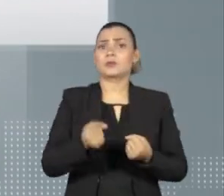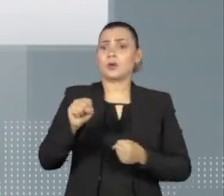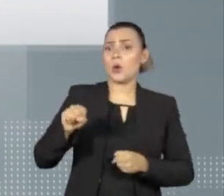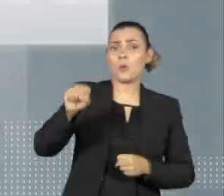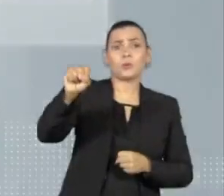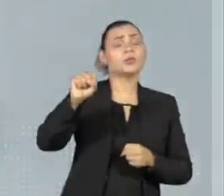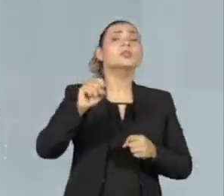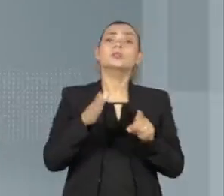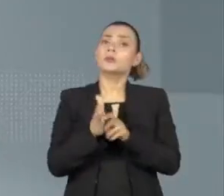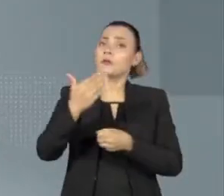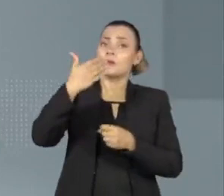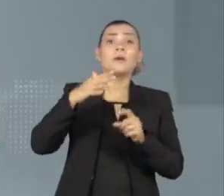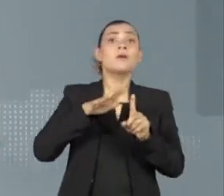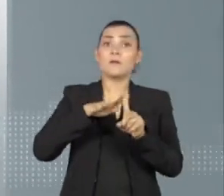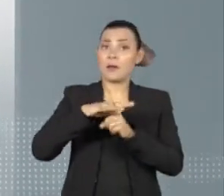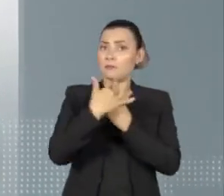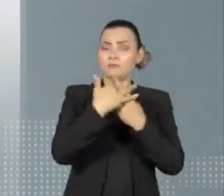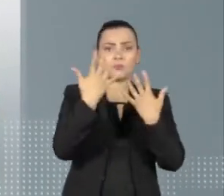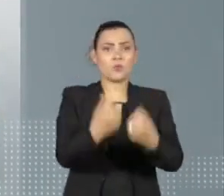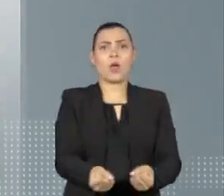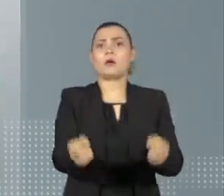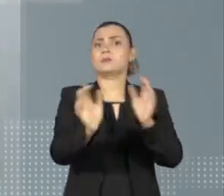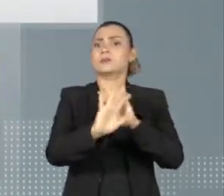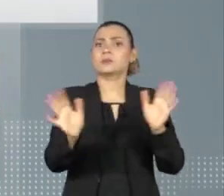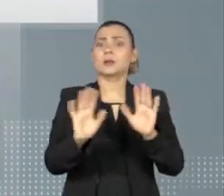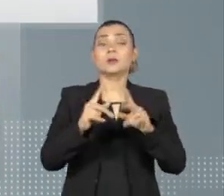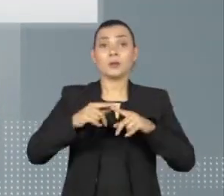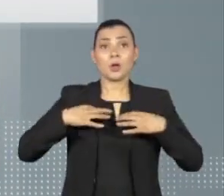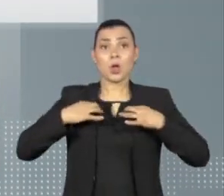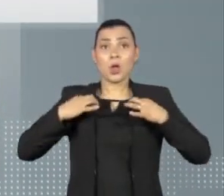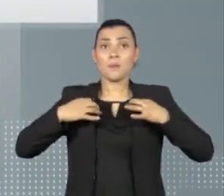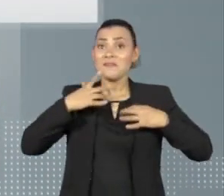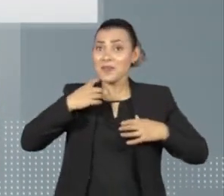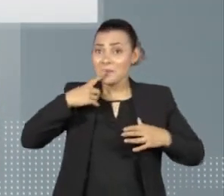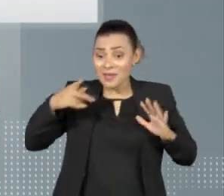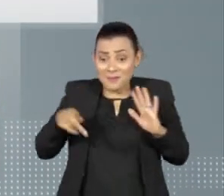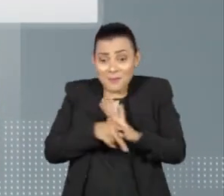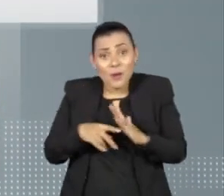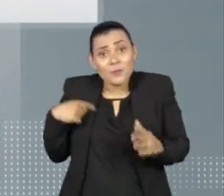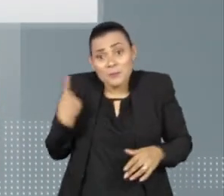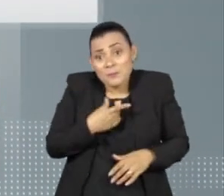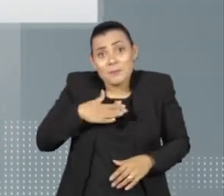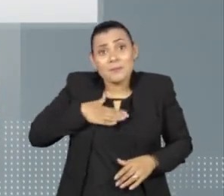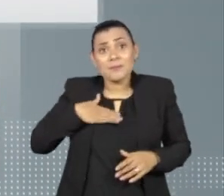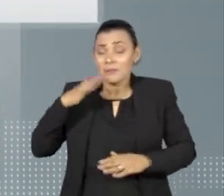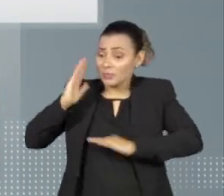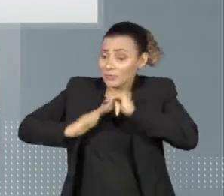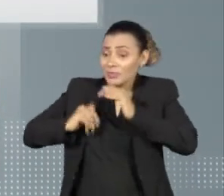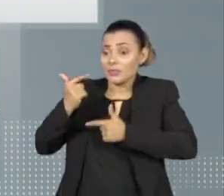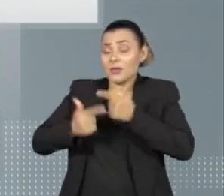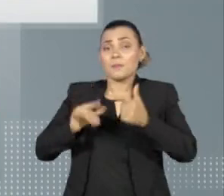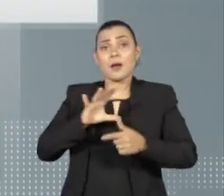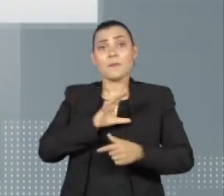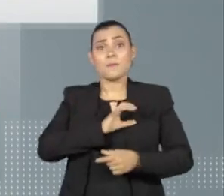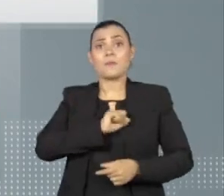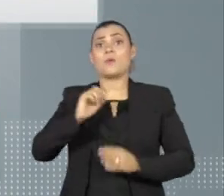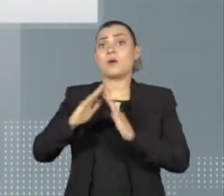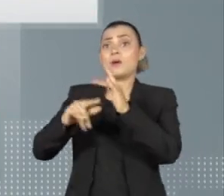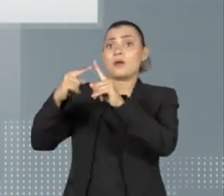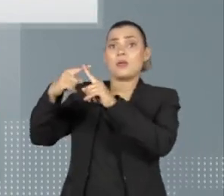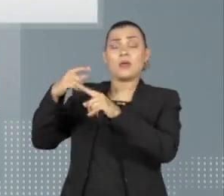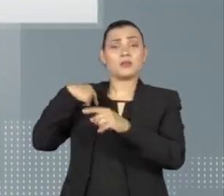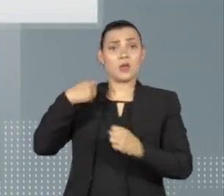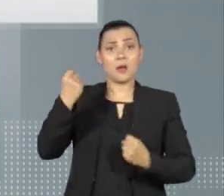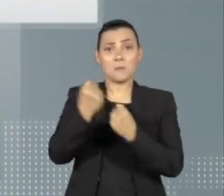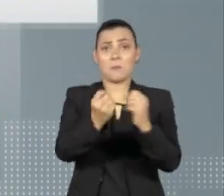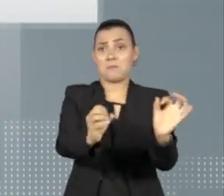comunismo nem o fascismo Ainda teve que explicar que a roupa vermelha é a cor dos Cardeais que simboliza o amor à igreja e prontidão